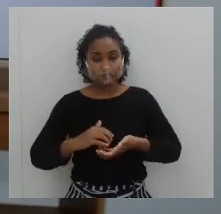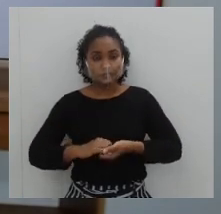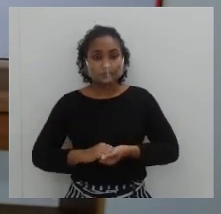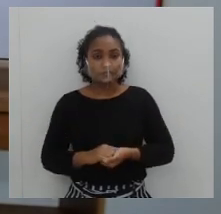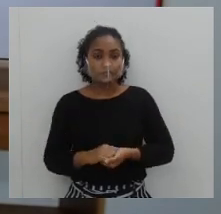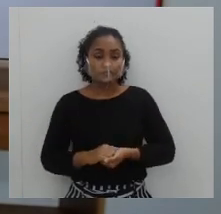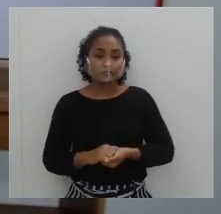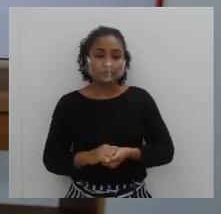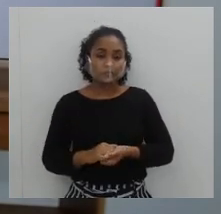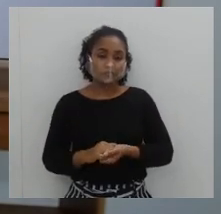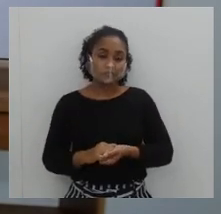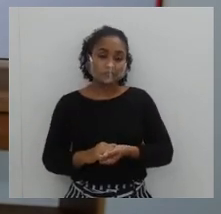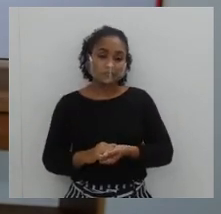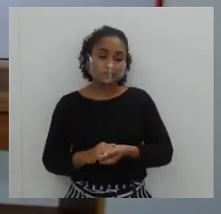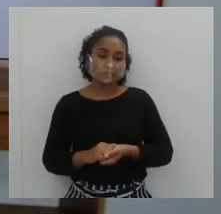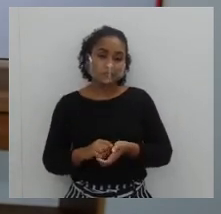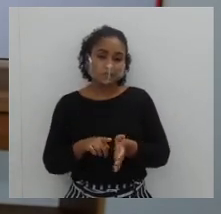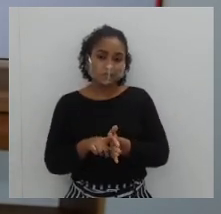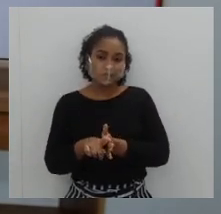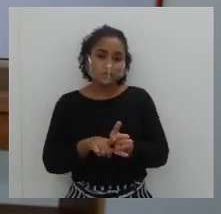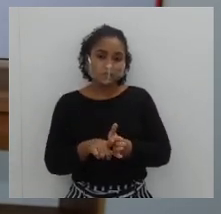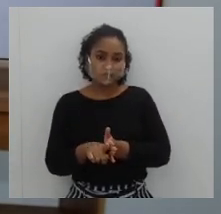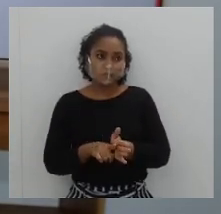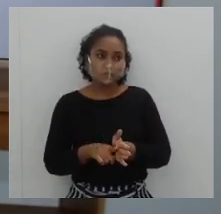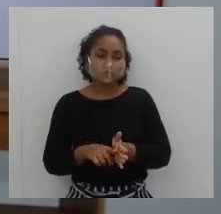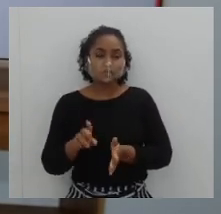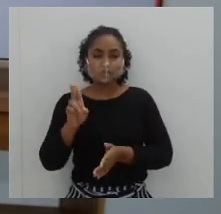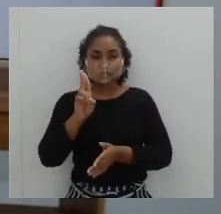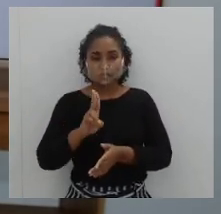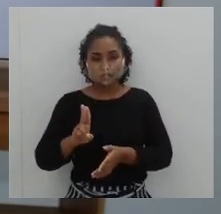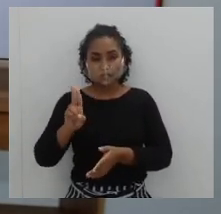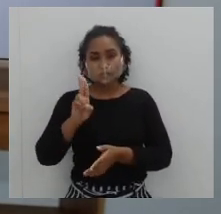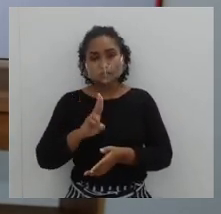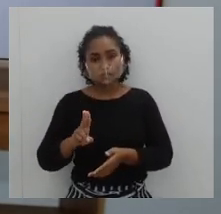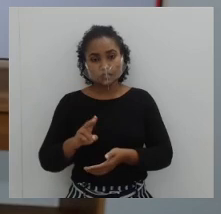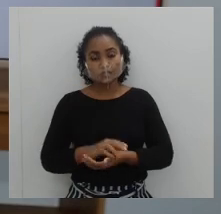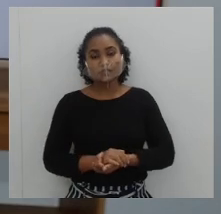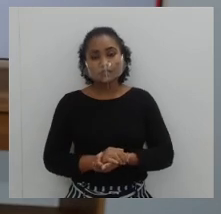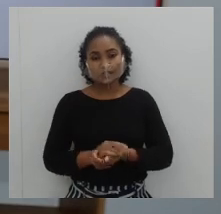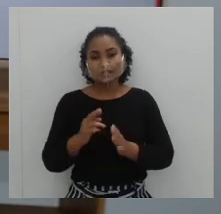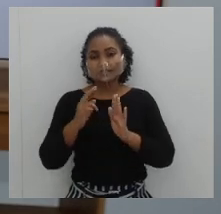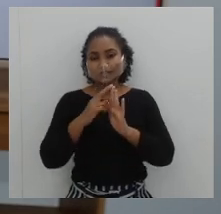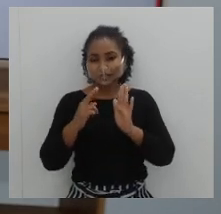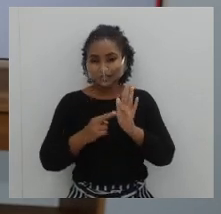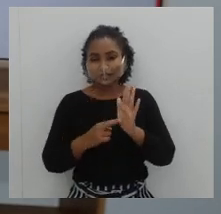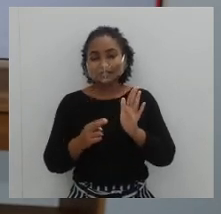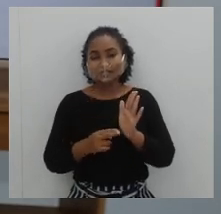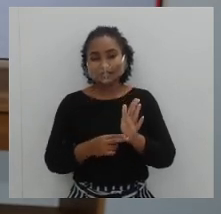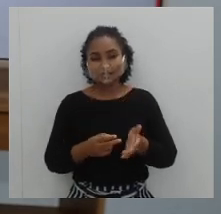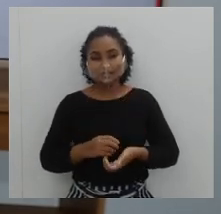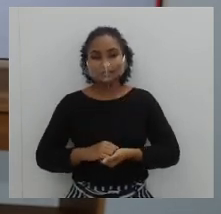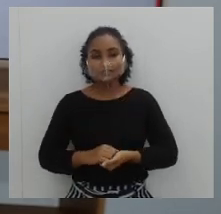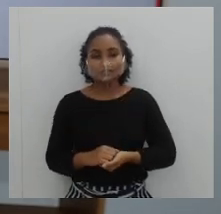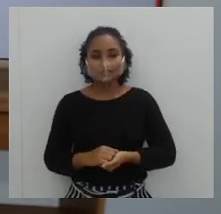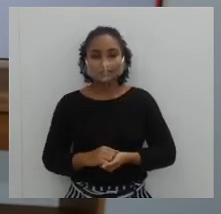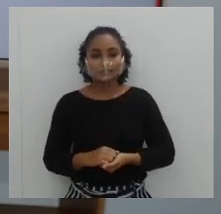um probleminha que a gente vai também usar a relação de Euler.